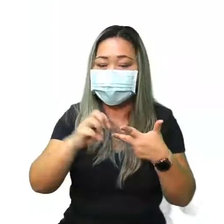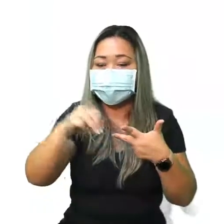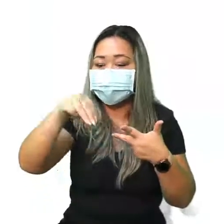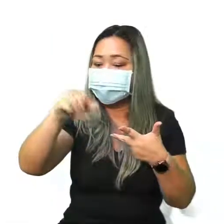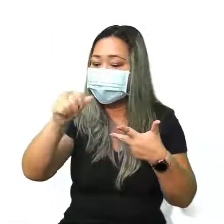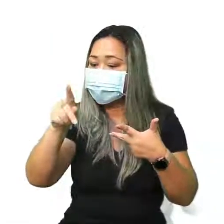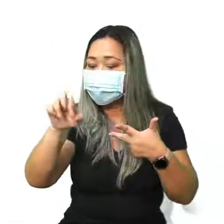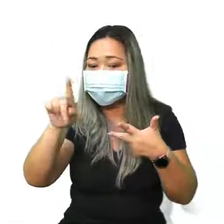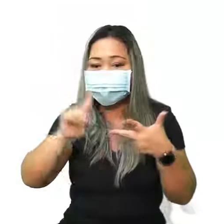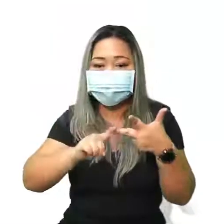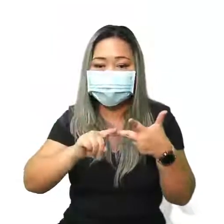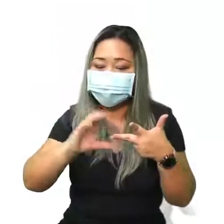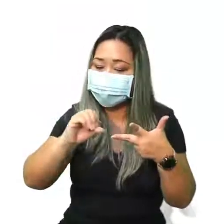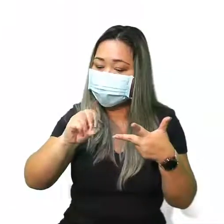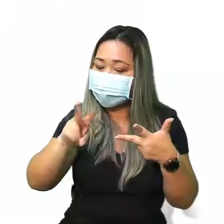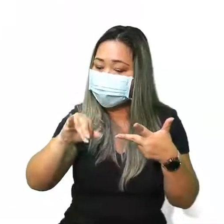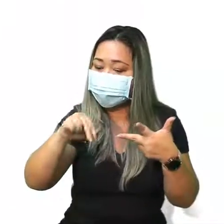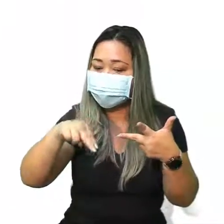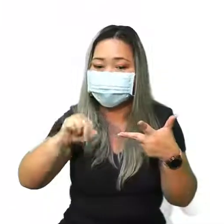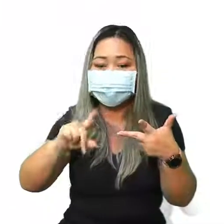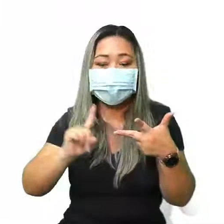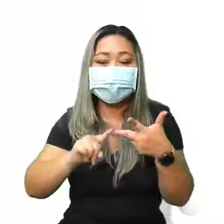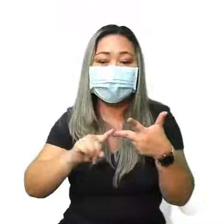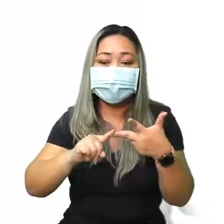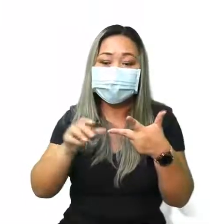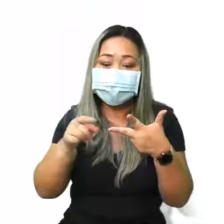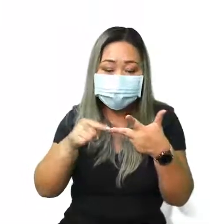são espécies que têm um nicho ecológico